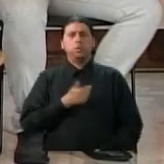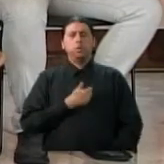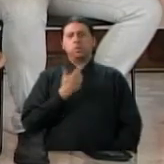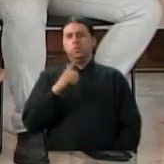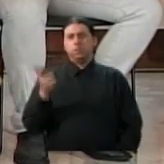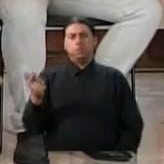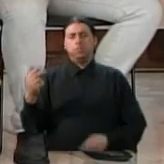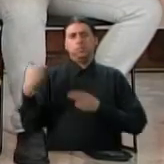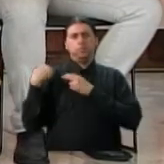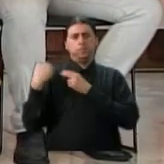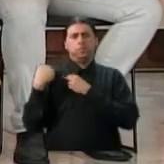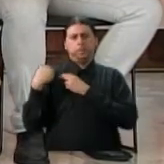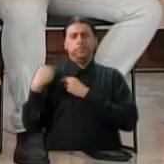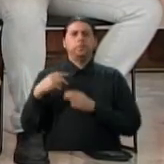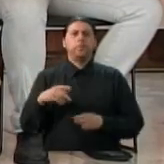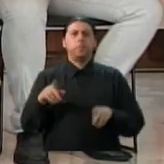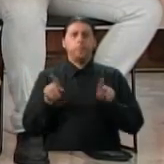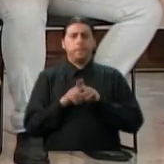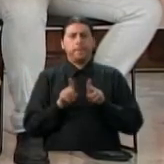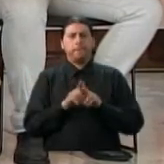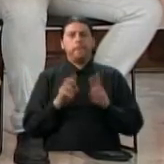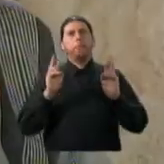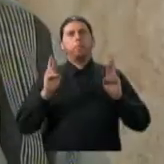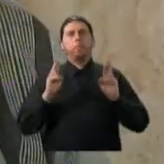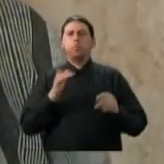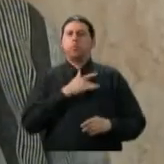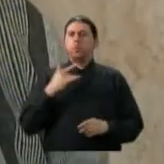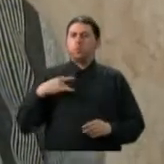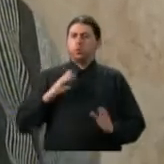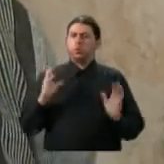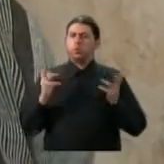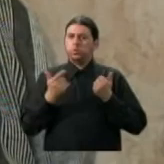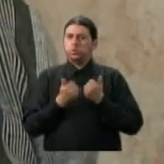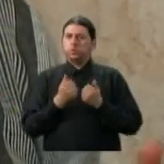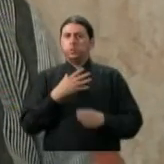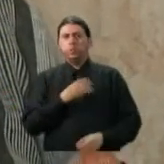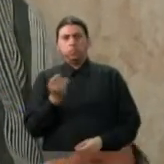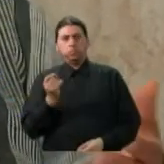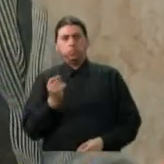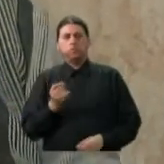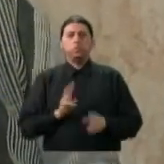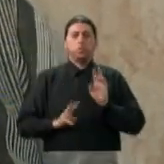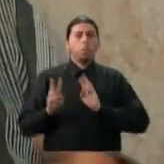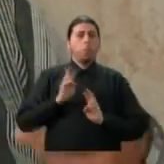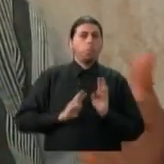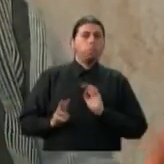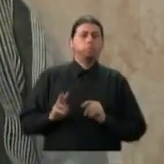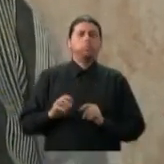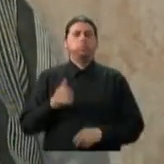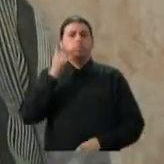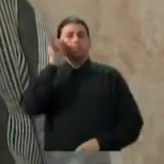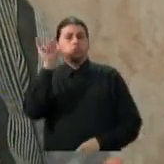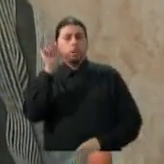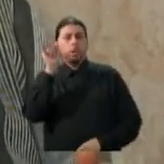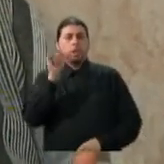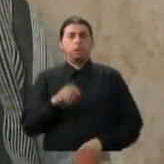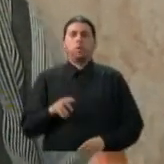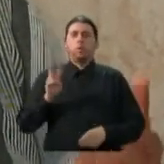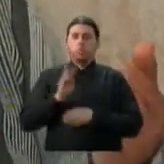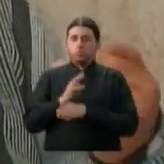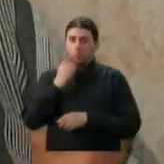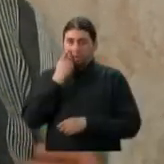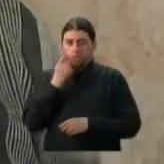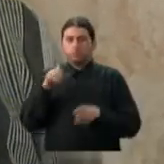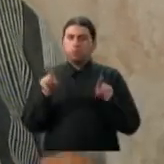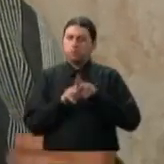estaremos sendo responsáveis, né, zelando pela saúde dos nossos filhos. Então, acho que a precaução, a prevenção, ela é, sim,